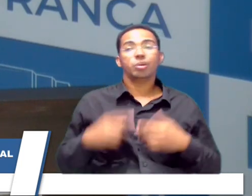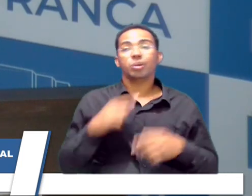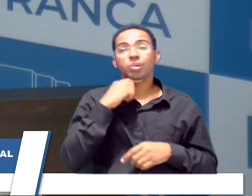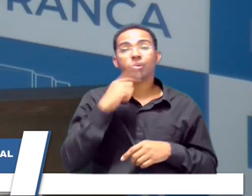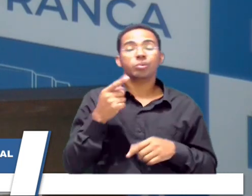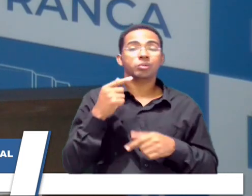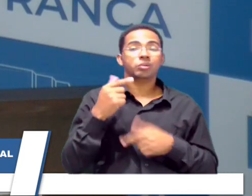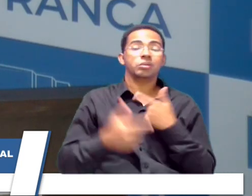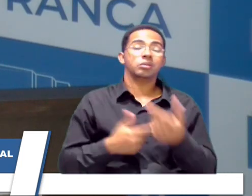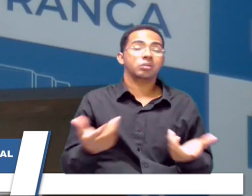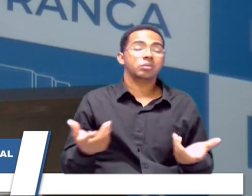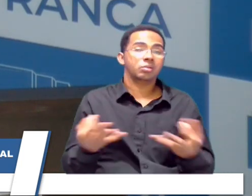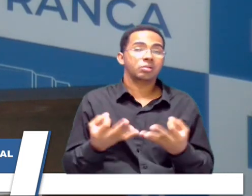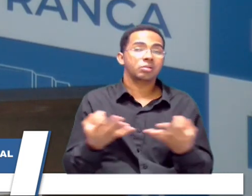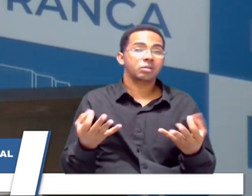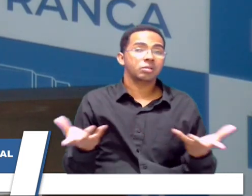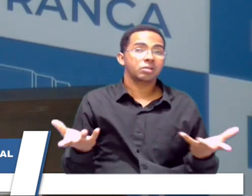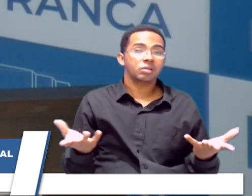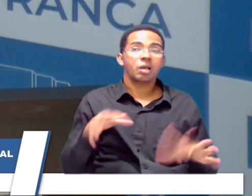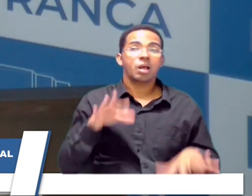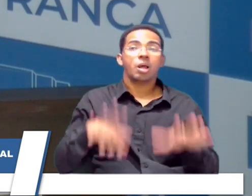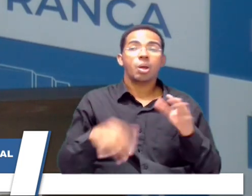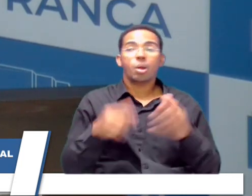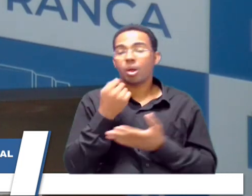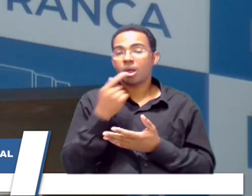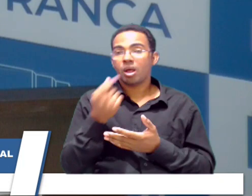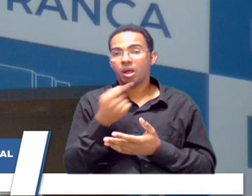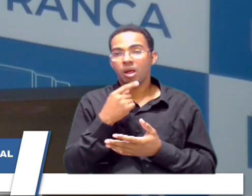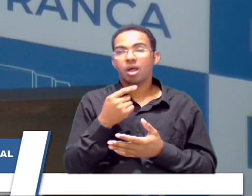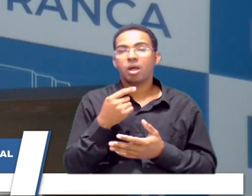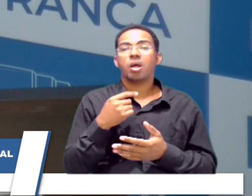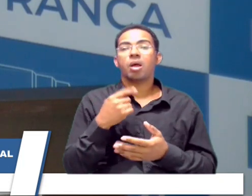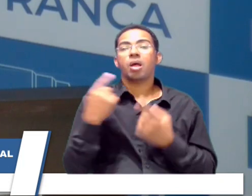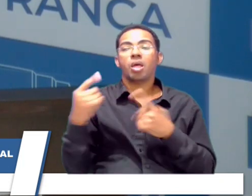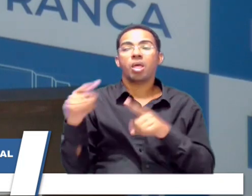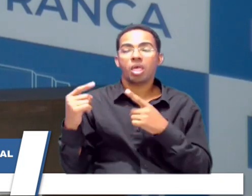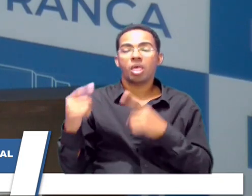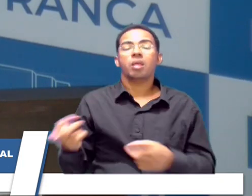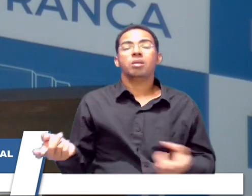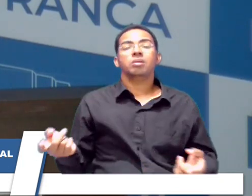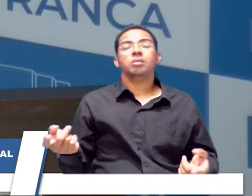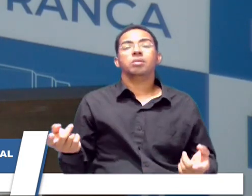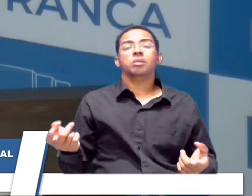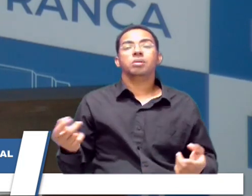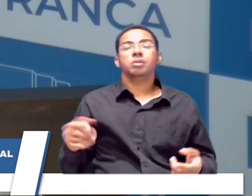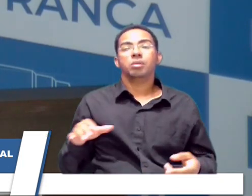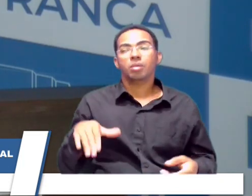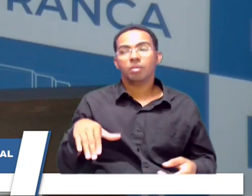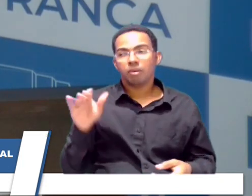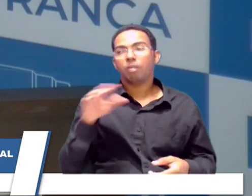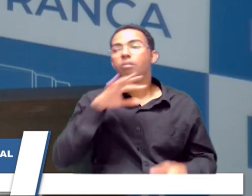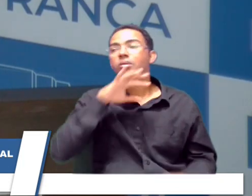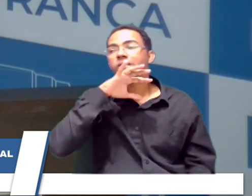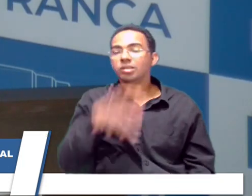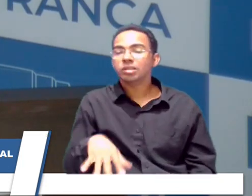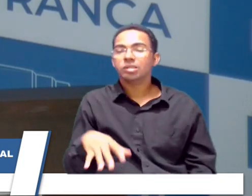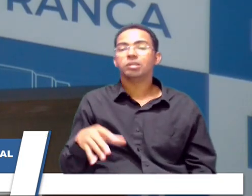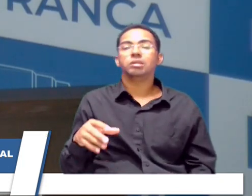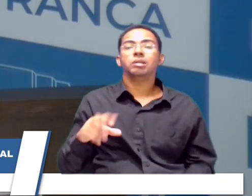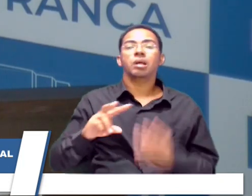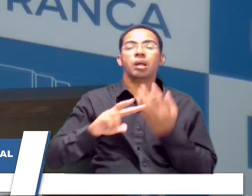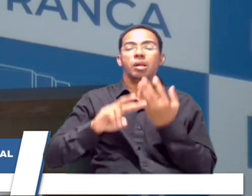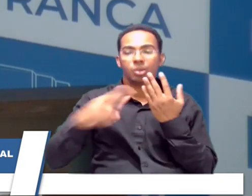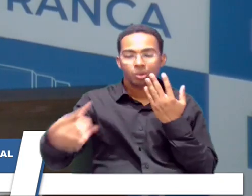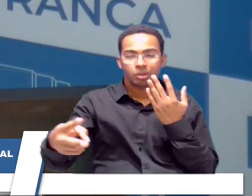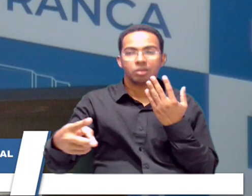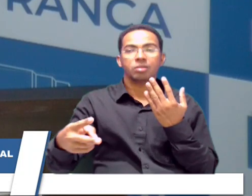trabalho, né? E muitos medicamentos, às vezes, ao invés de acalmar, vão agitar, vão levar mais agressividade, vão trazer efeitos colaterais